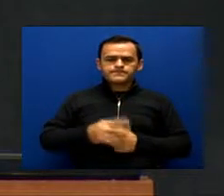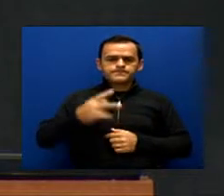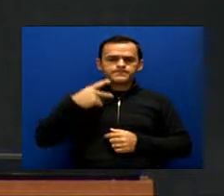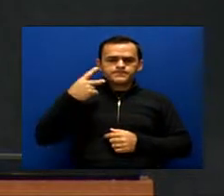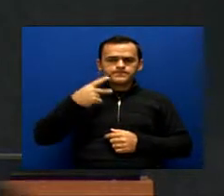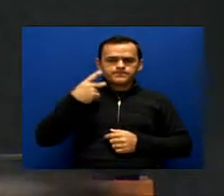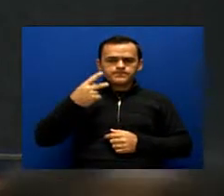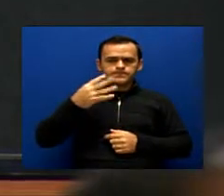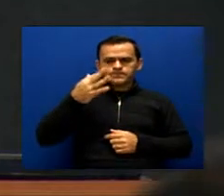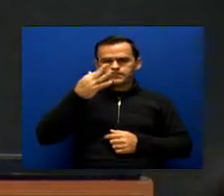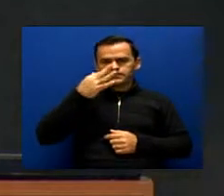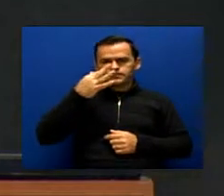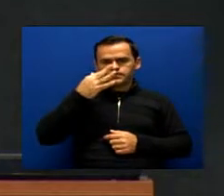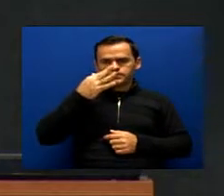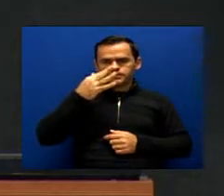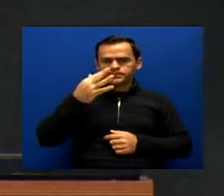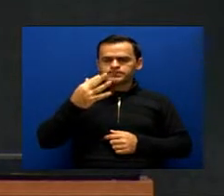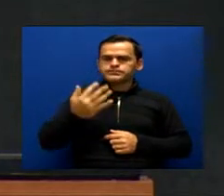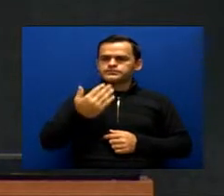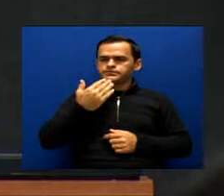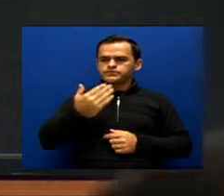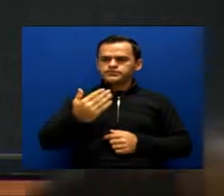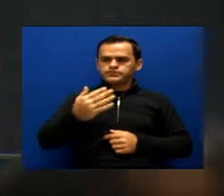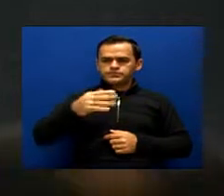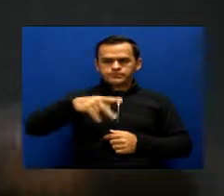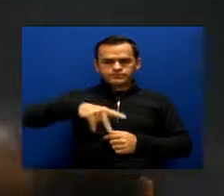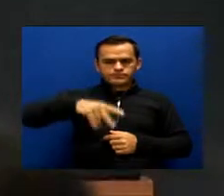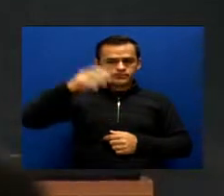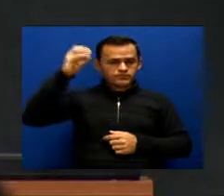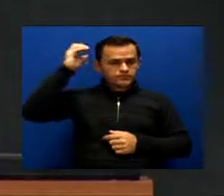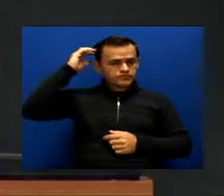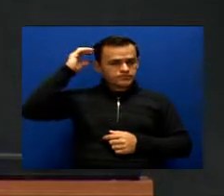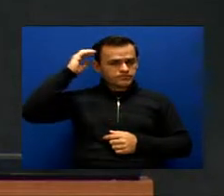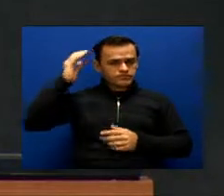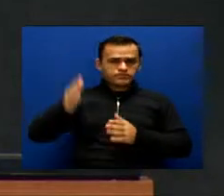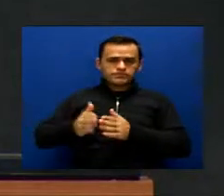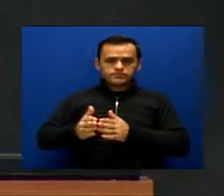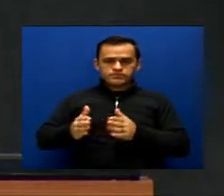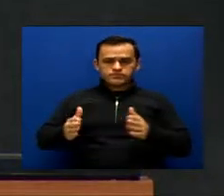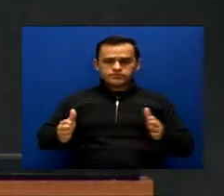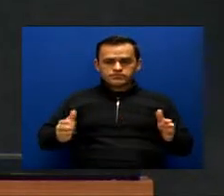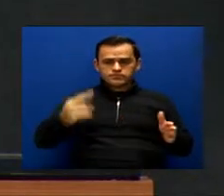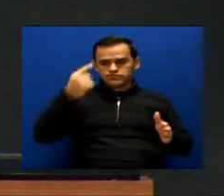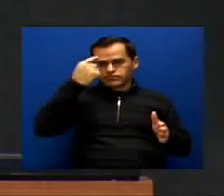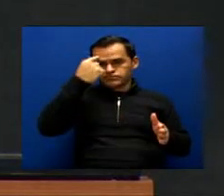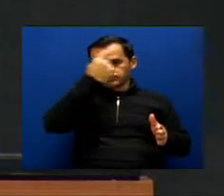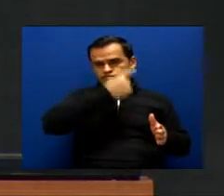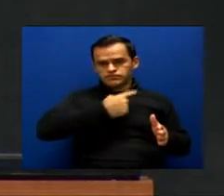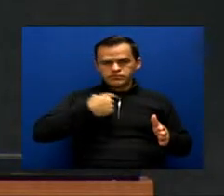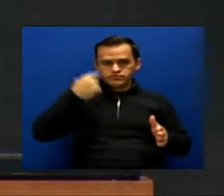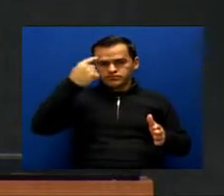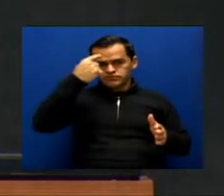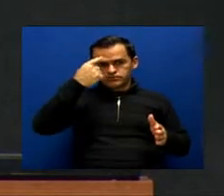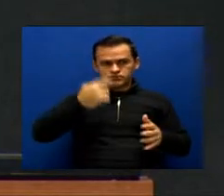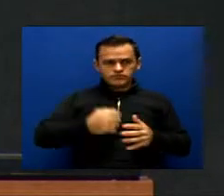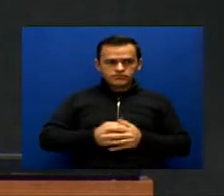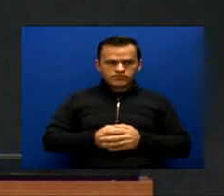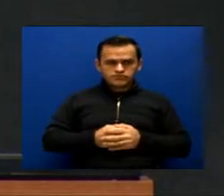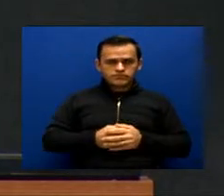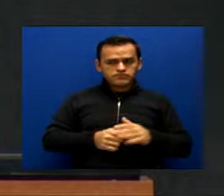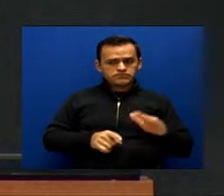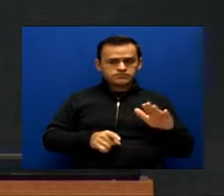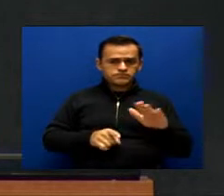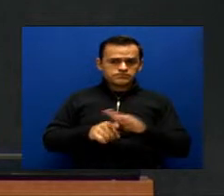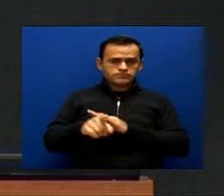Vereador Fernando Dini, foi solicitado pelo vereador Pérez a prorrogação para mais uma hora. E eu vou